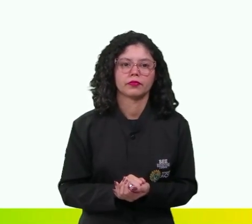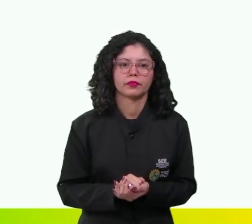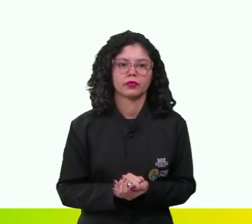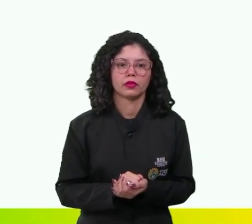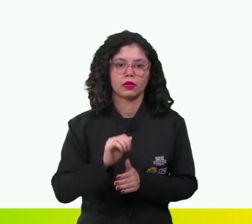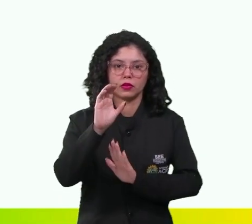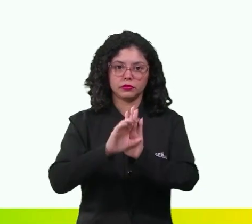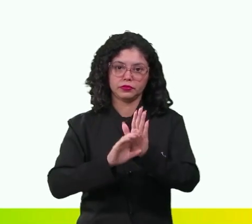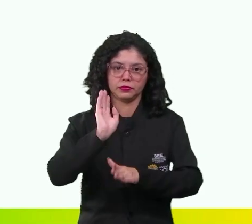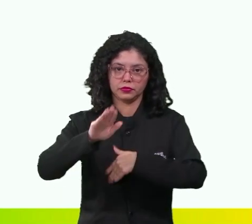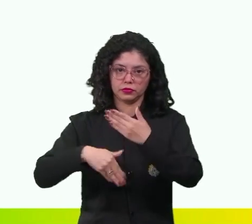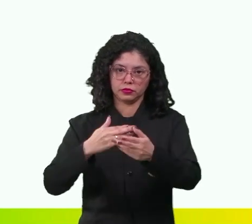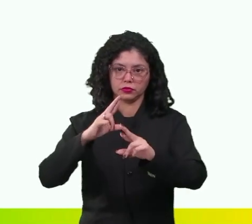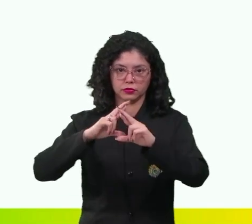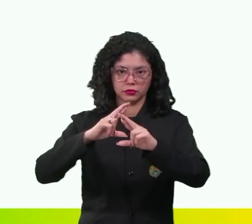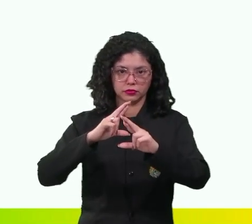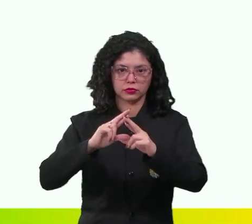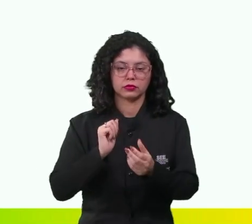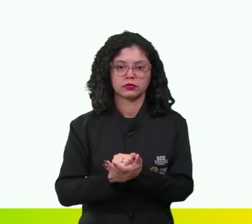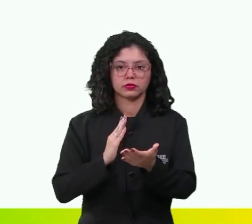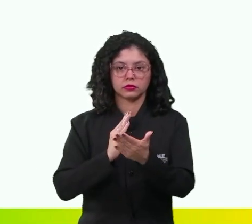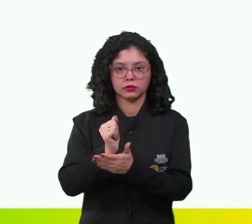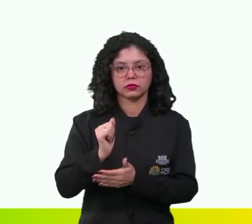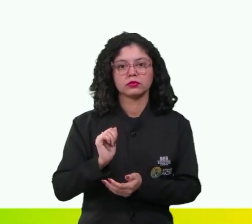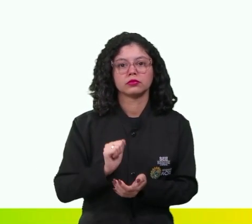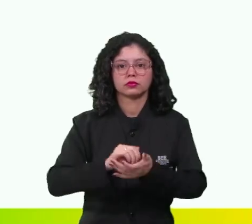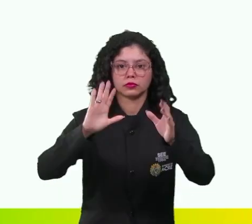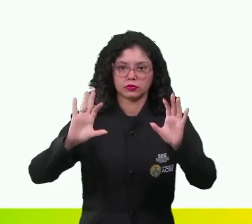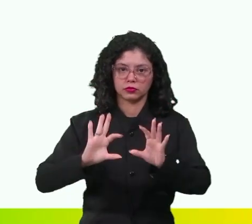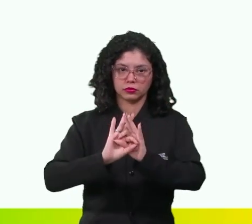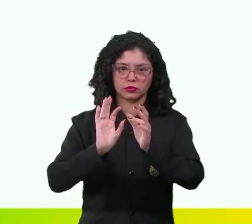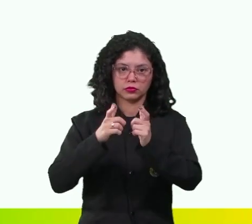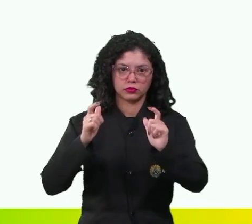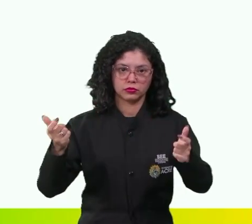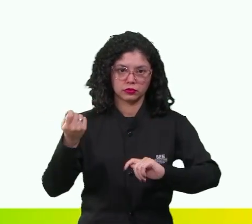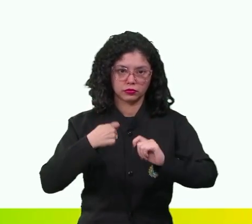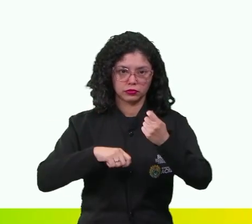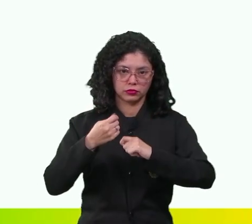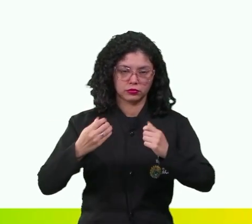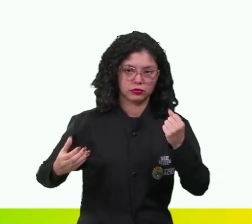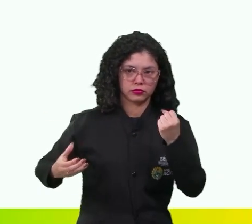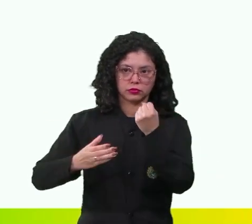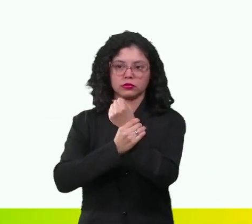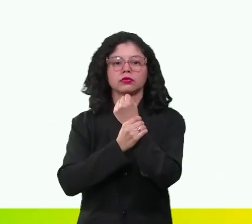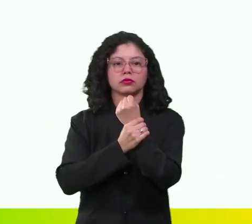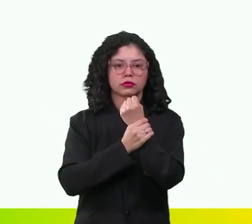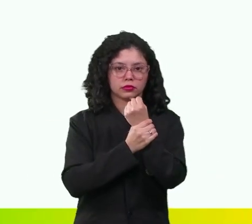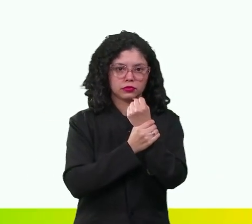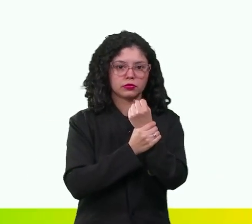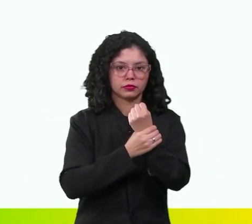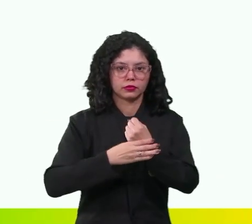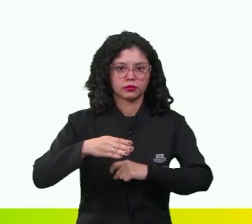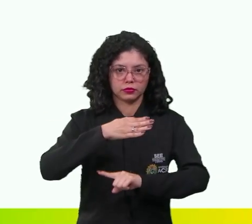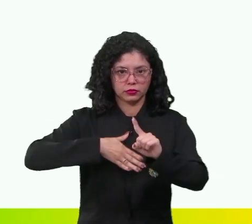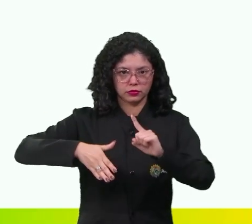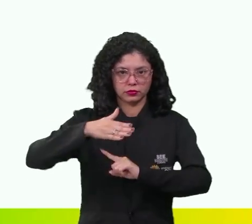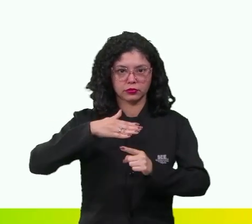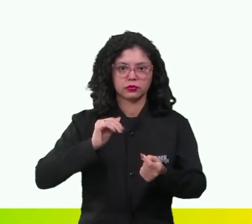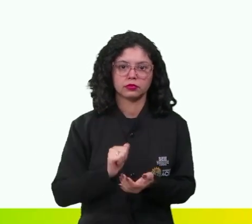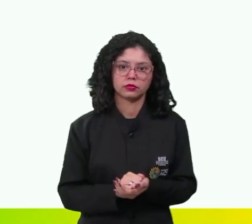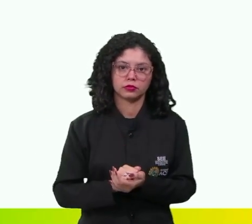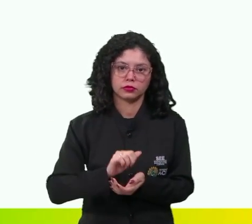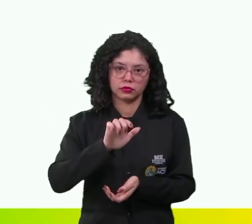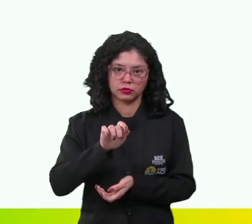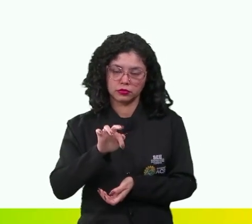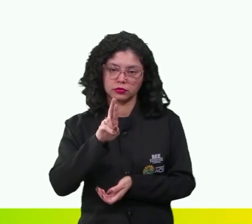o conceito de desenvolvimento sustentável busca conciliar crescimento econômico com a proteção ambiental e